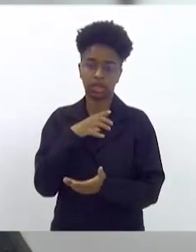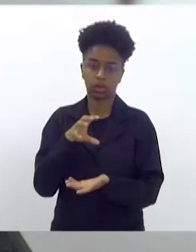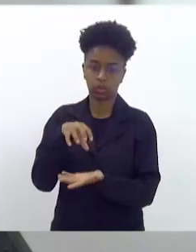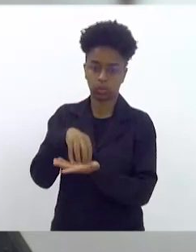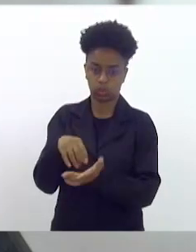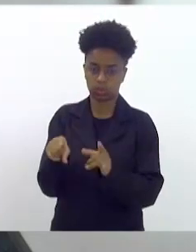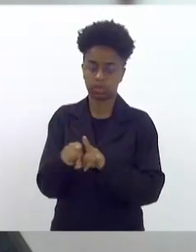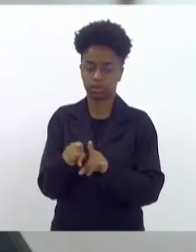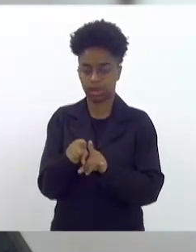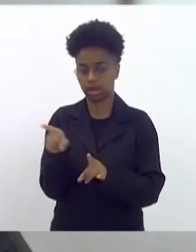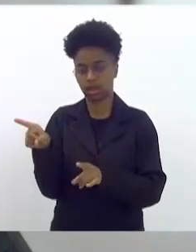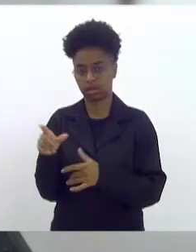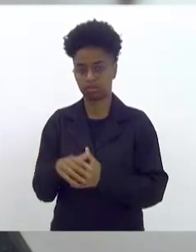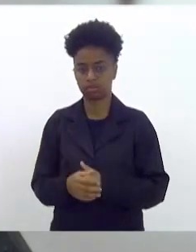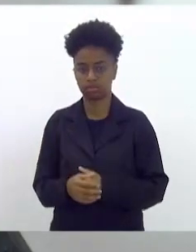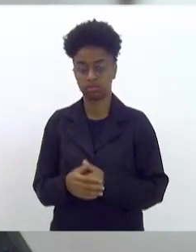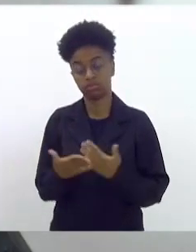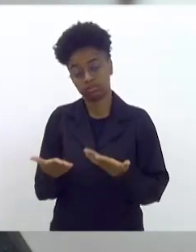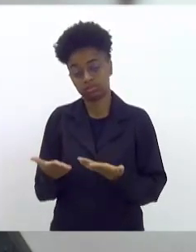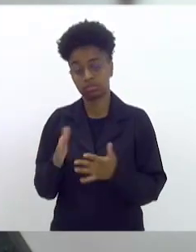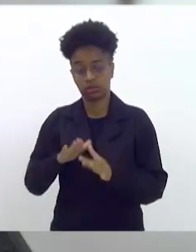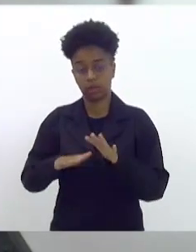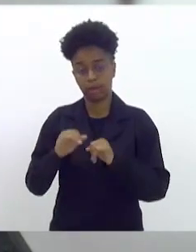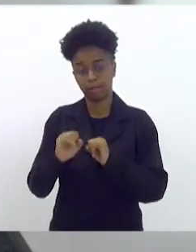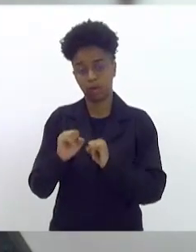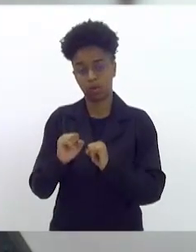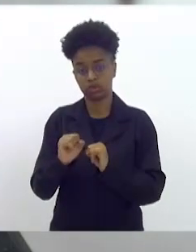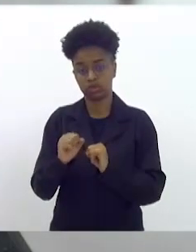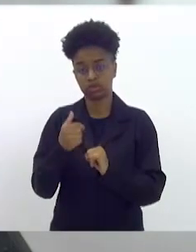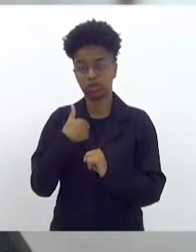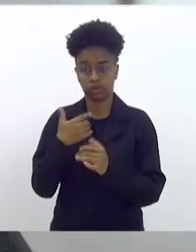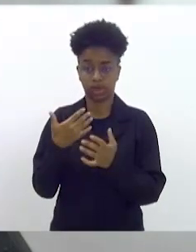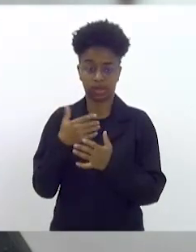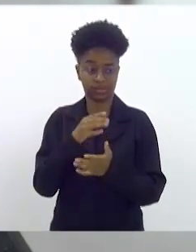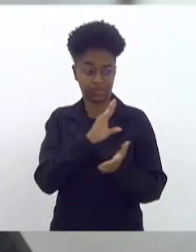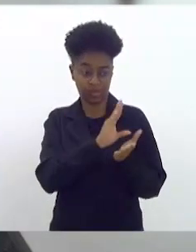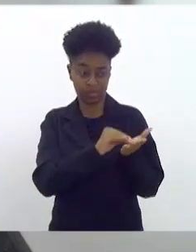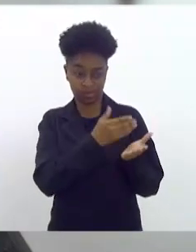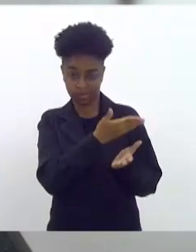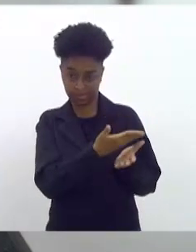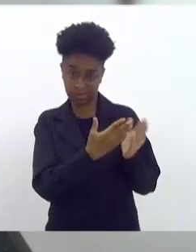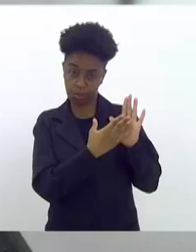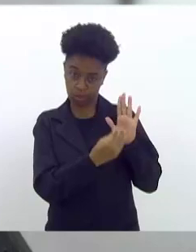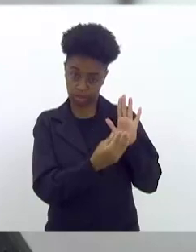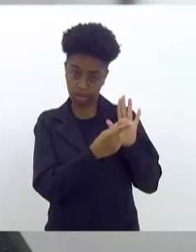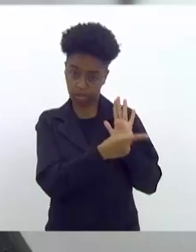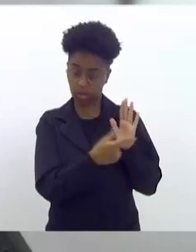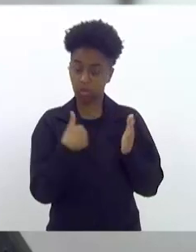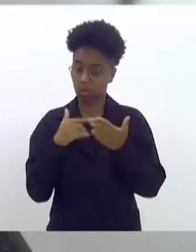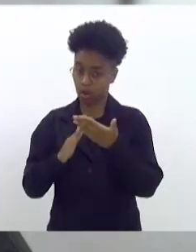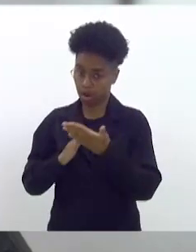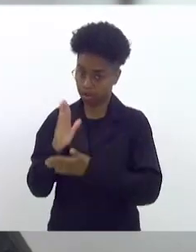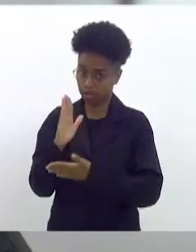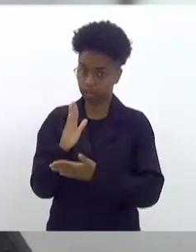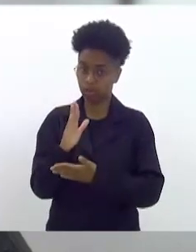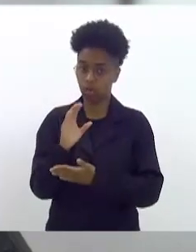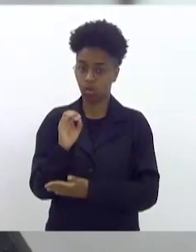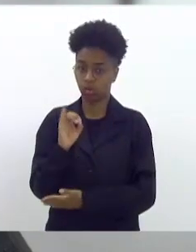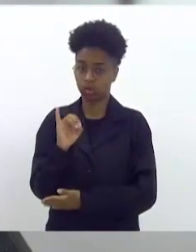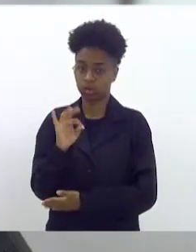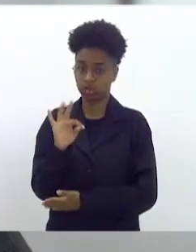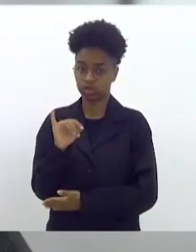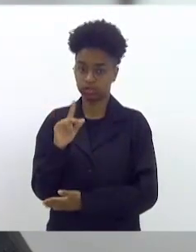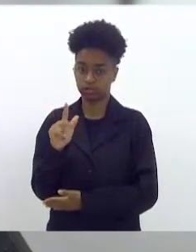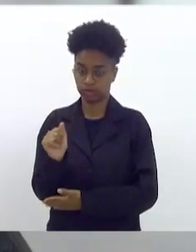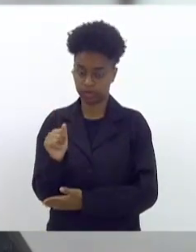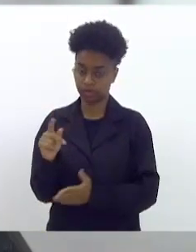também. Então acho que a gente pode, então queria, inspirada na deputada Índia Armelau, aprovar a oitiva, a realização